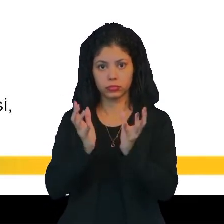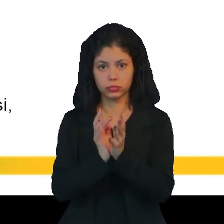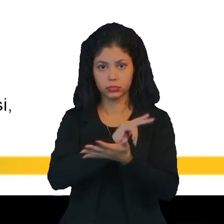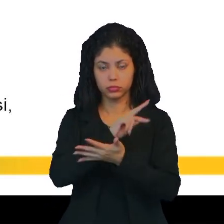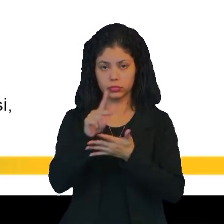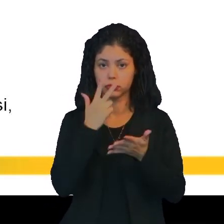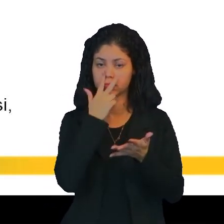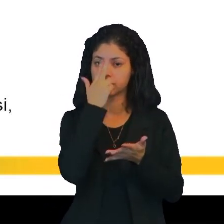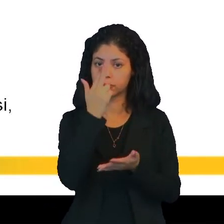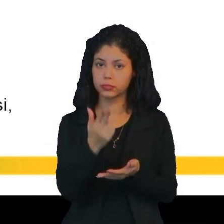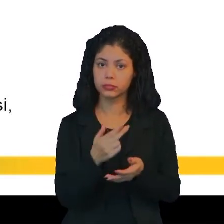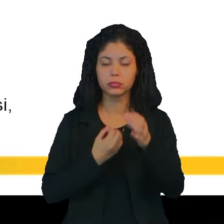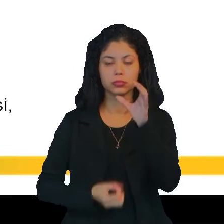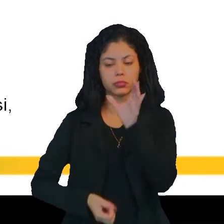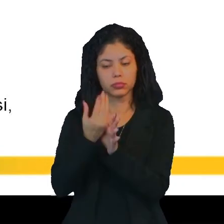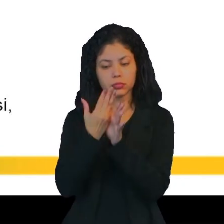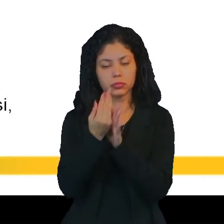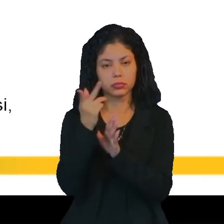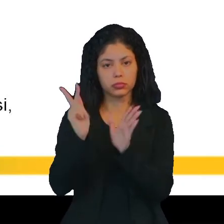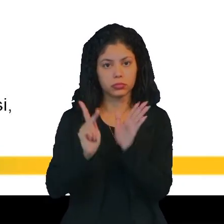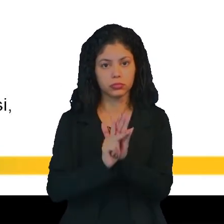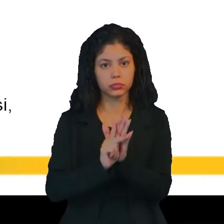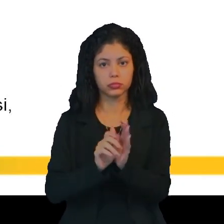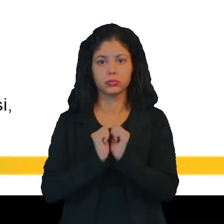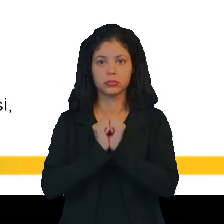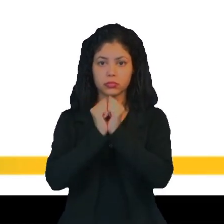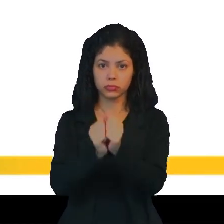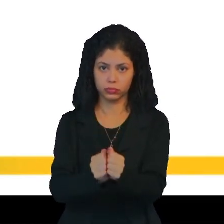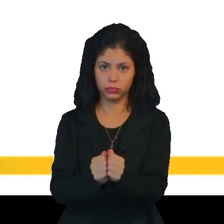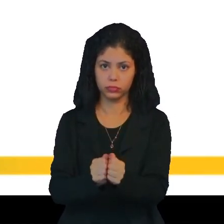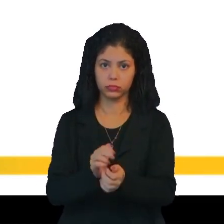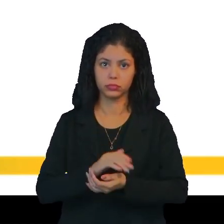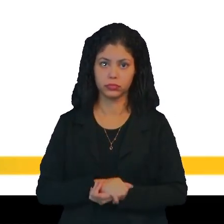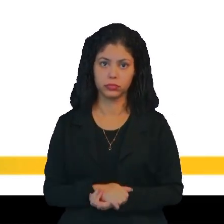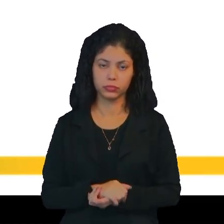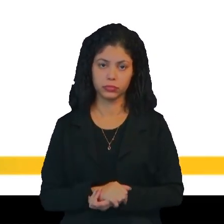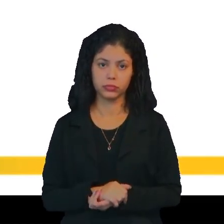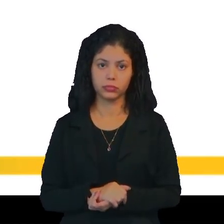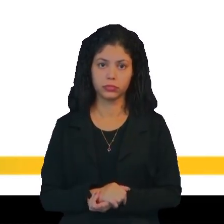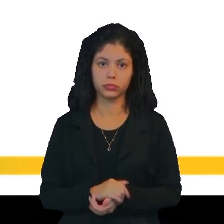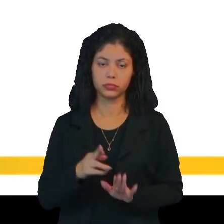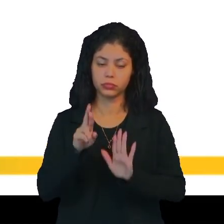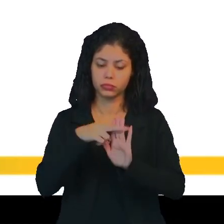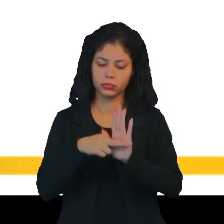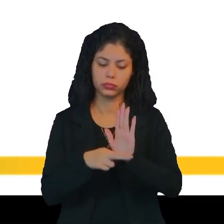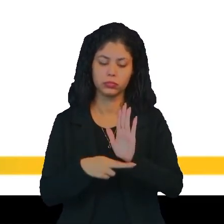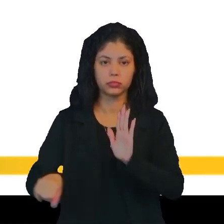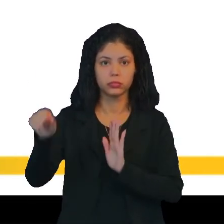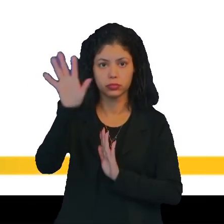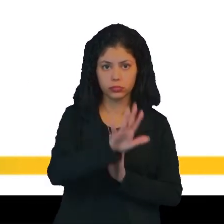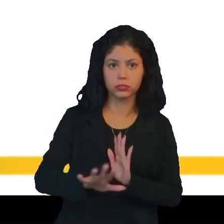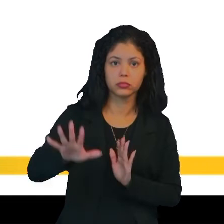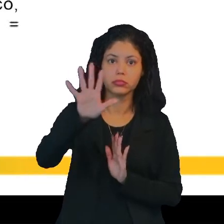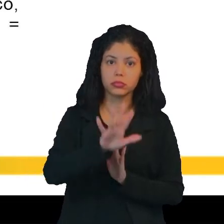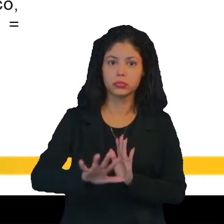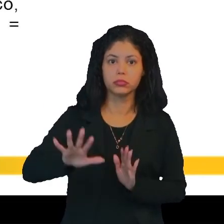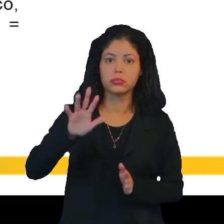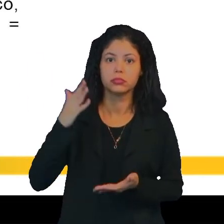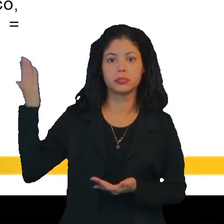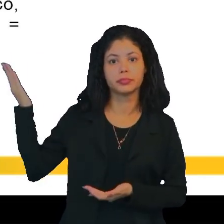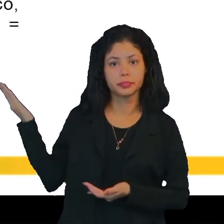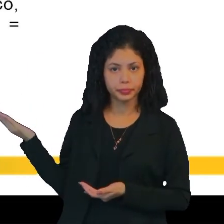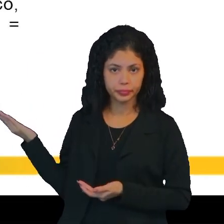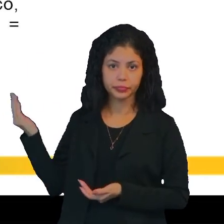indivíduos semelhantes que se reproduzem entre si, gerando descendentes férteis. Nós temos aí as regras internacionais,